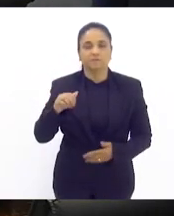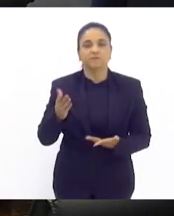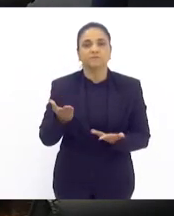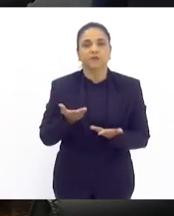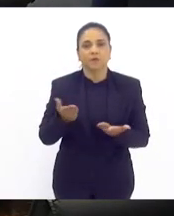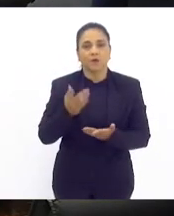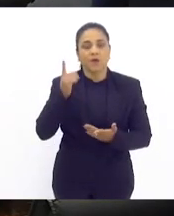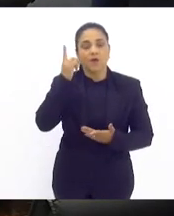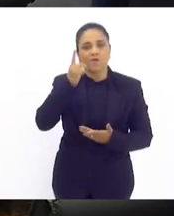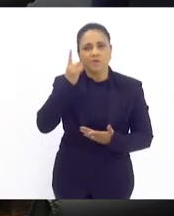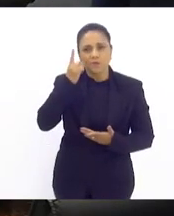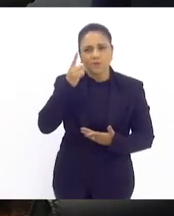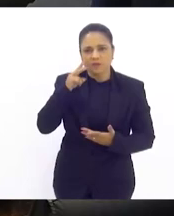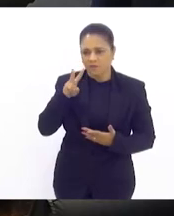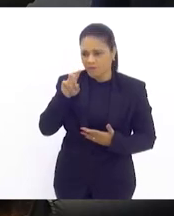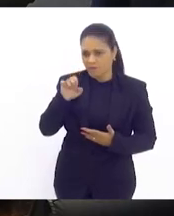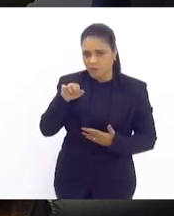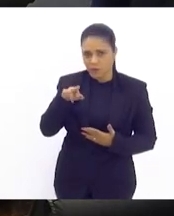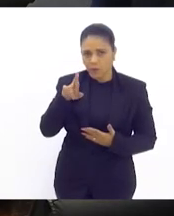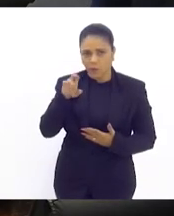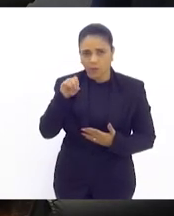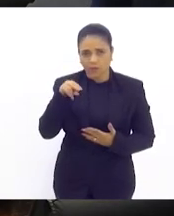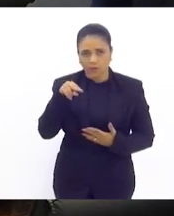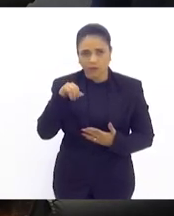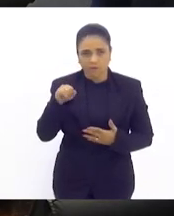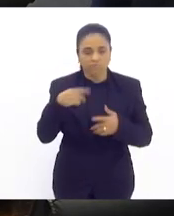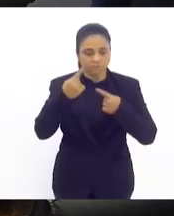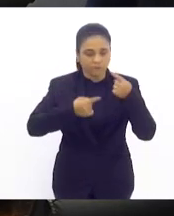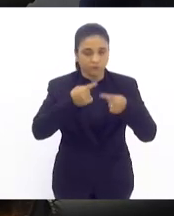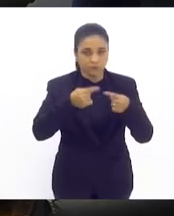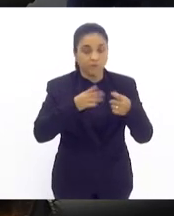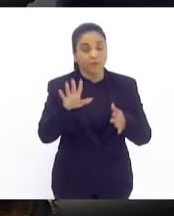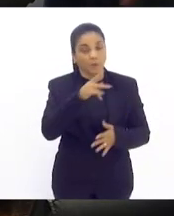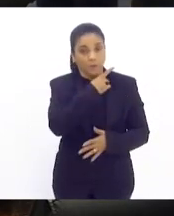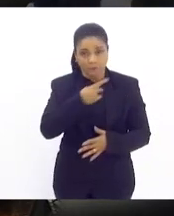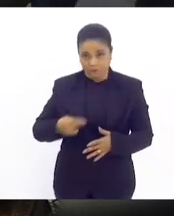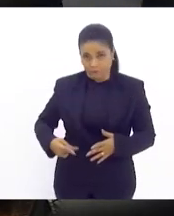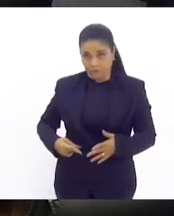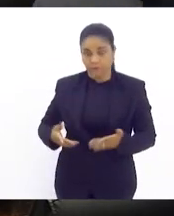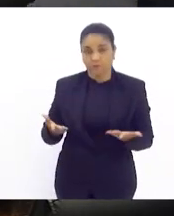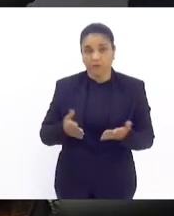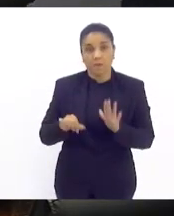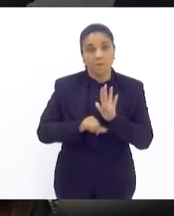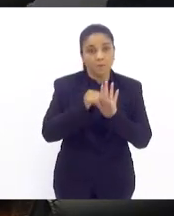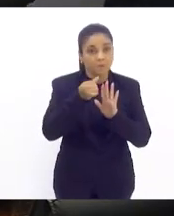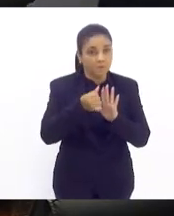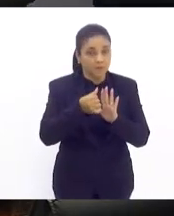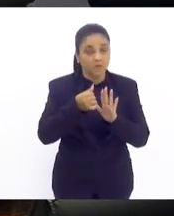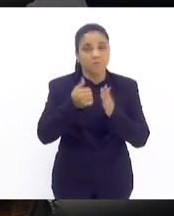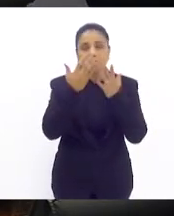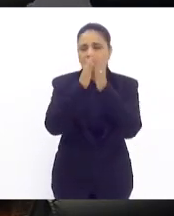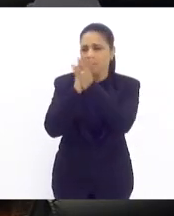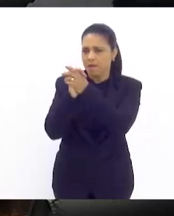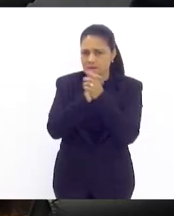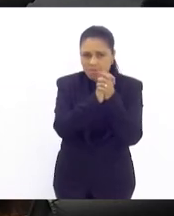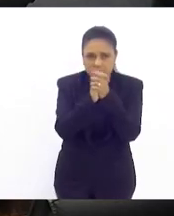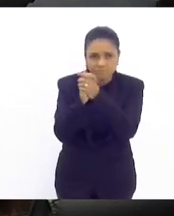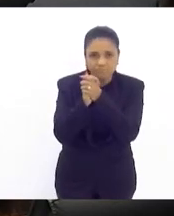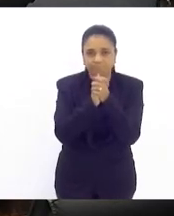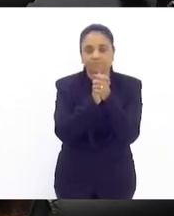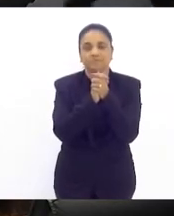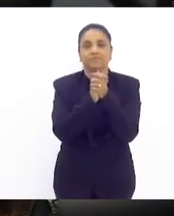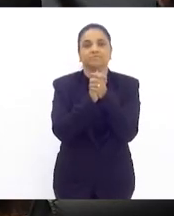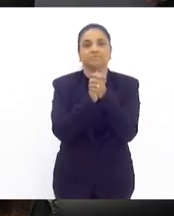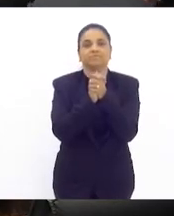Verônica Lima para discutir Presidente eu queria em primeiro lugar parabenizar a nossa